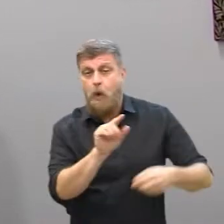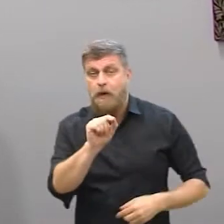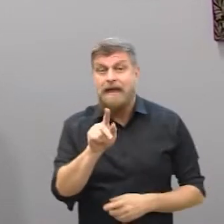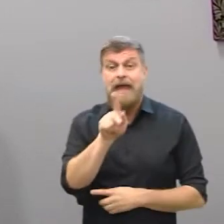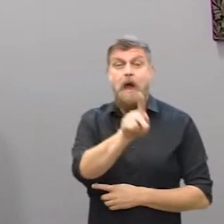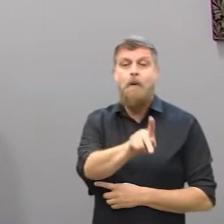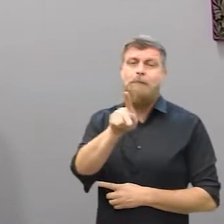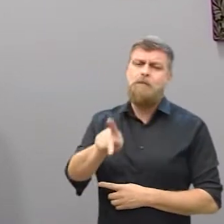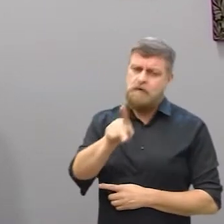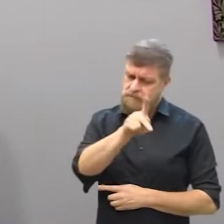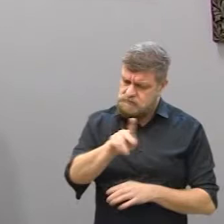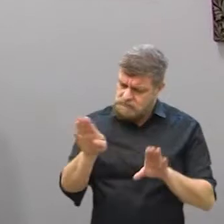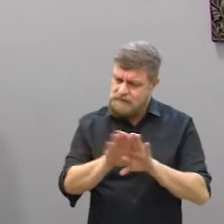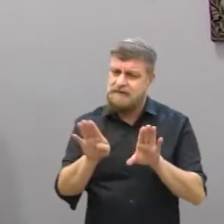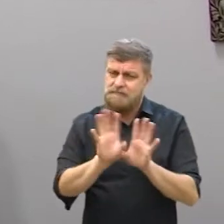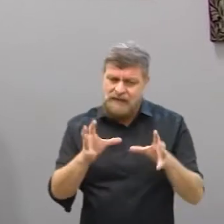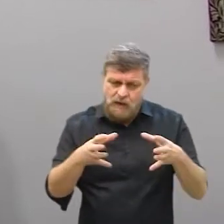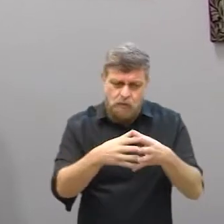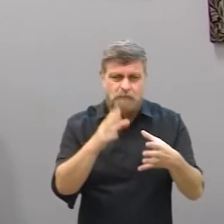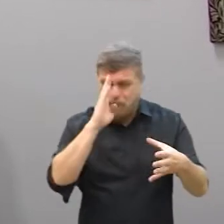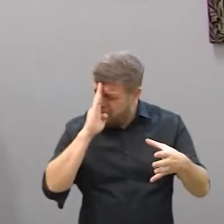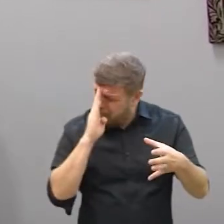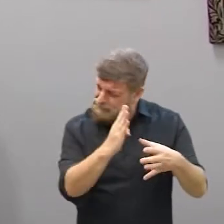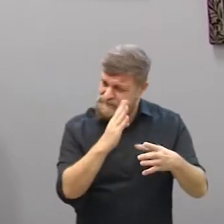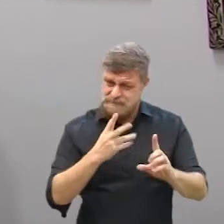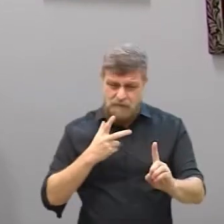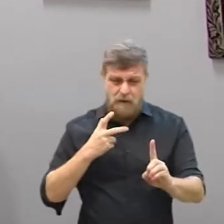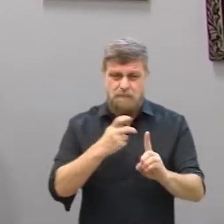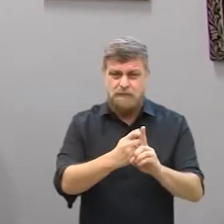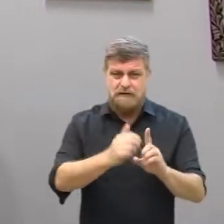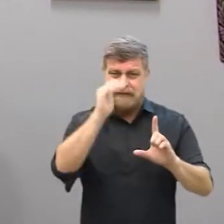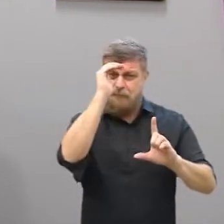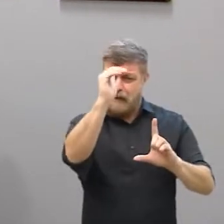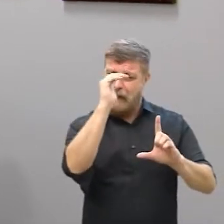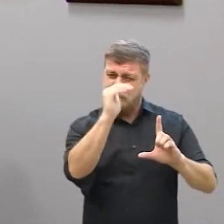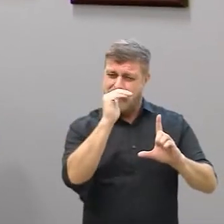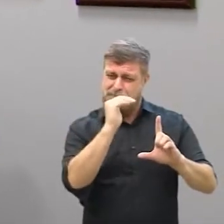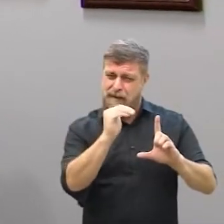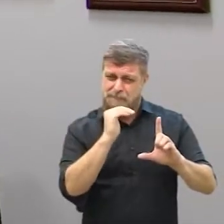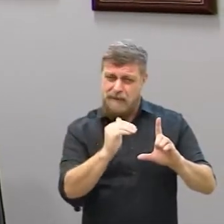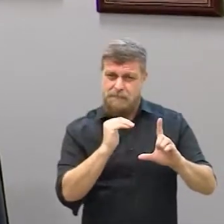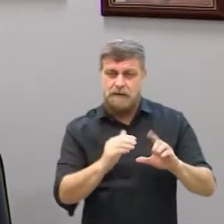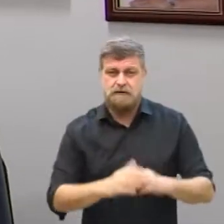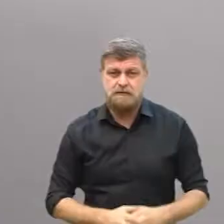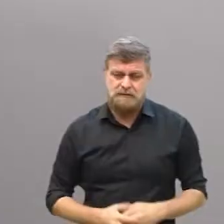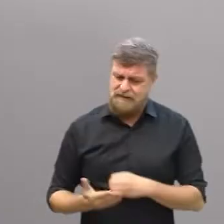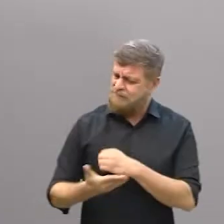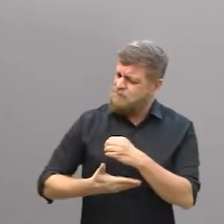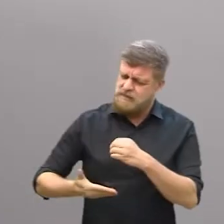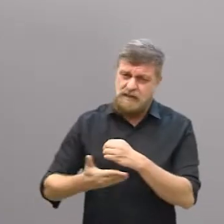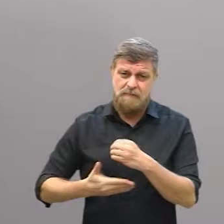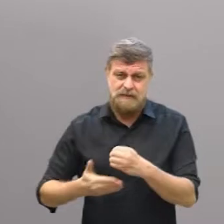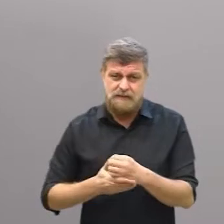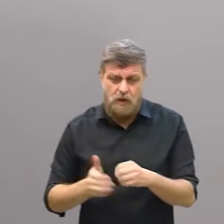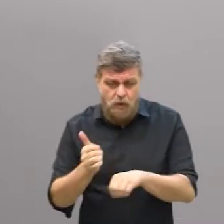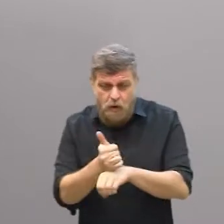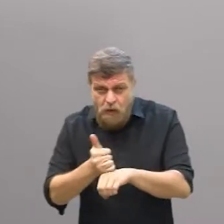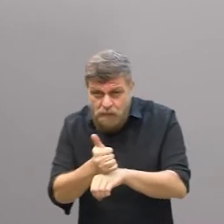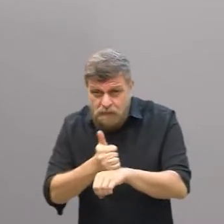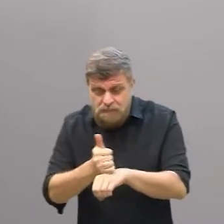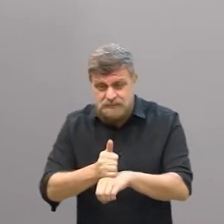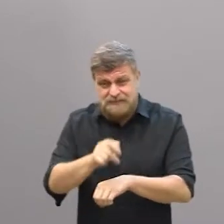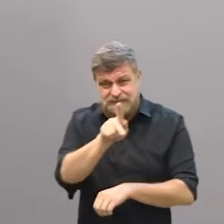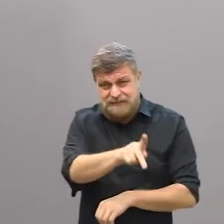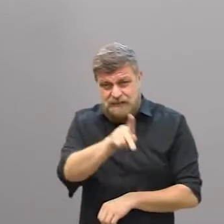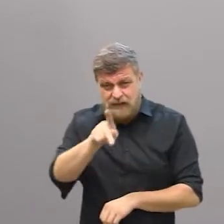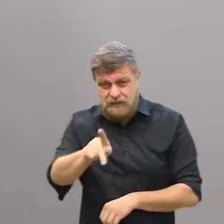que os professores de Campinas sejam incluídos como prioritários no calendário de vacinação do Covid. É fundamental. Nós temos